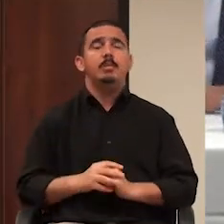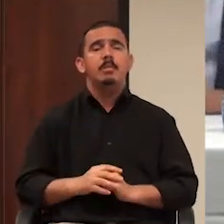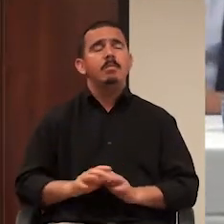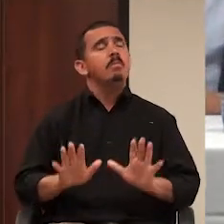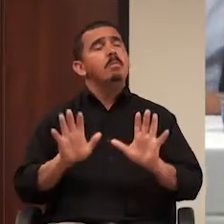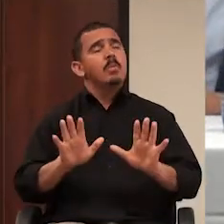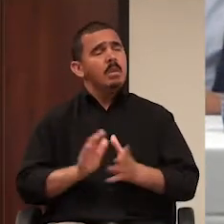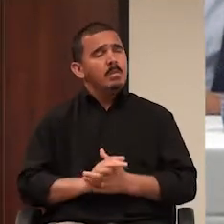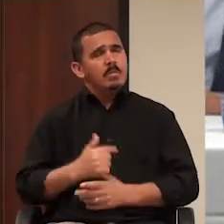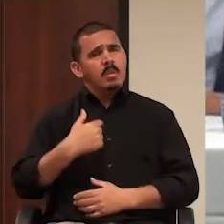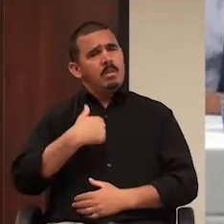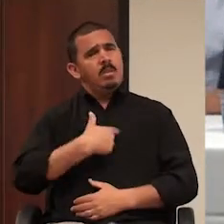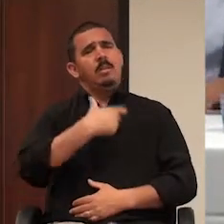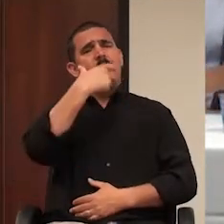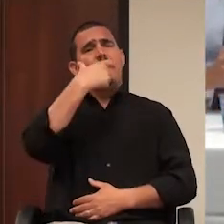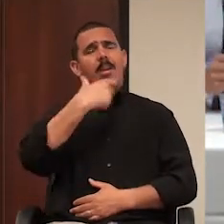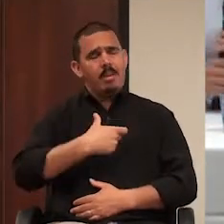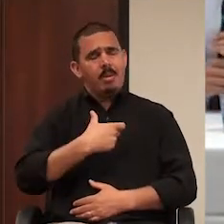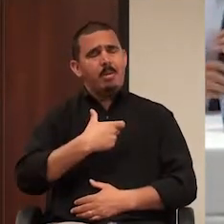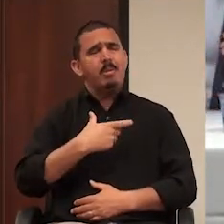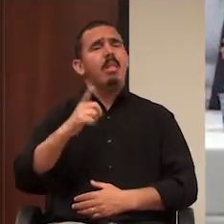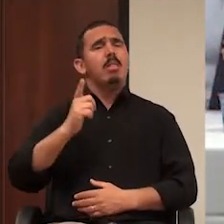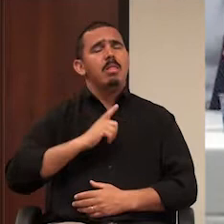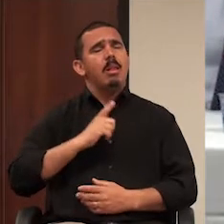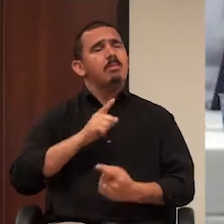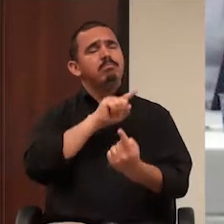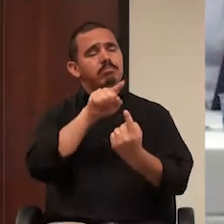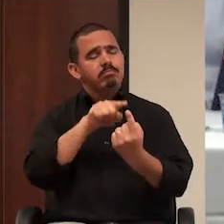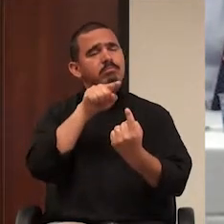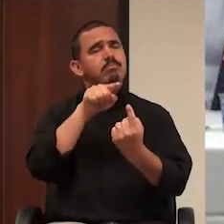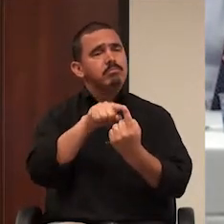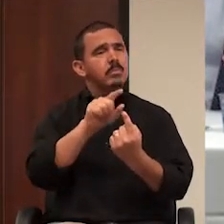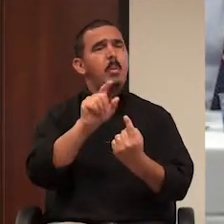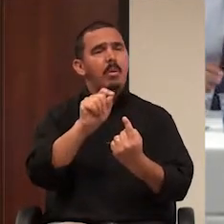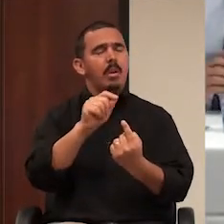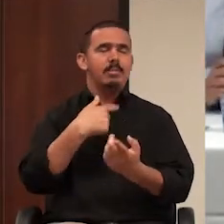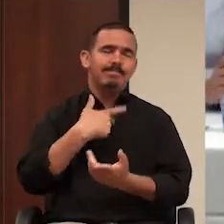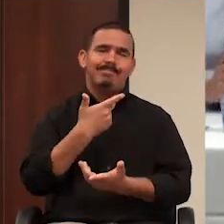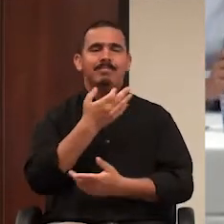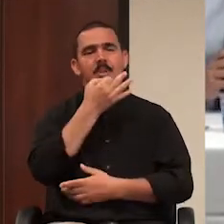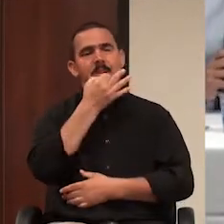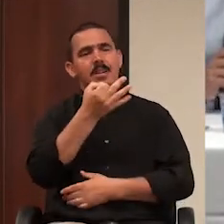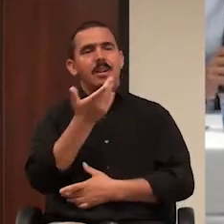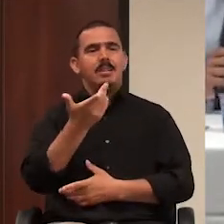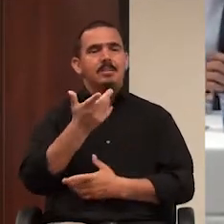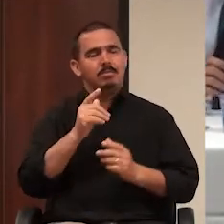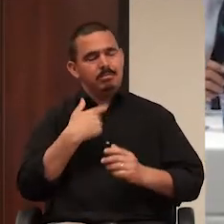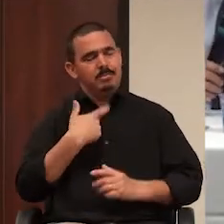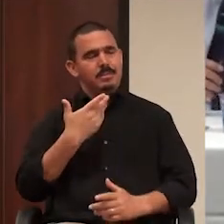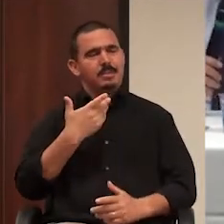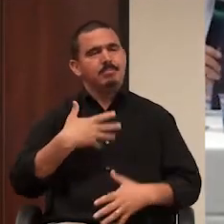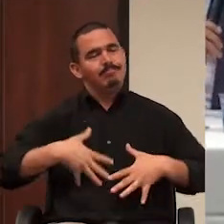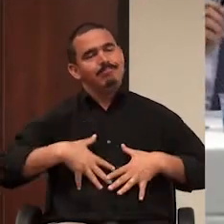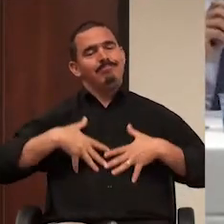eu fiquei com a missão, e acho que está um pouco em glória, de